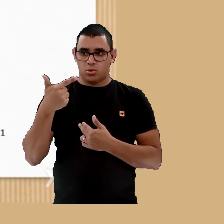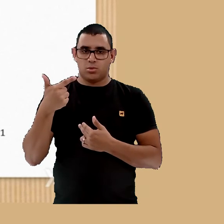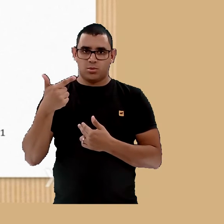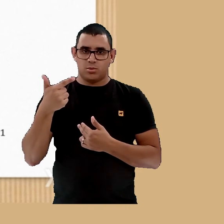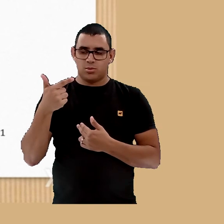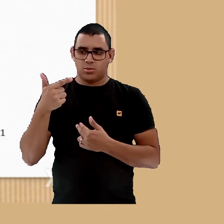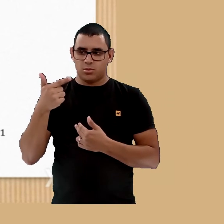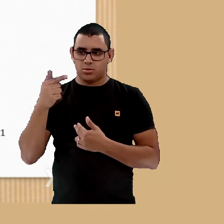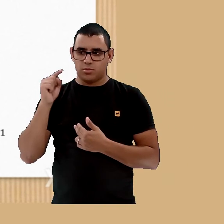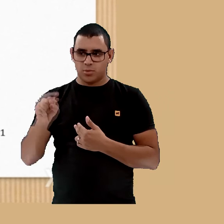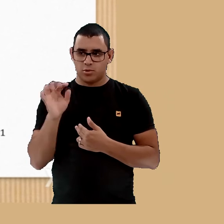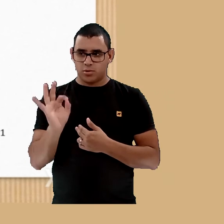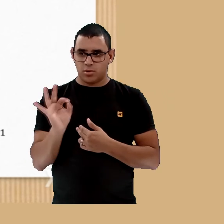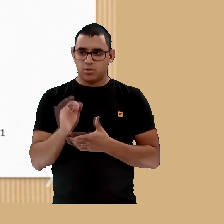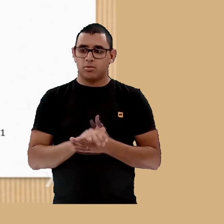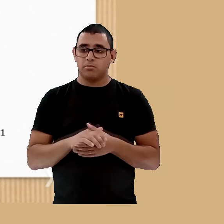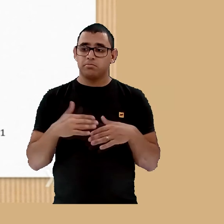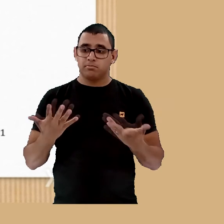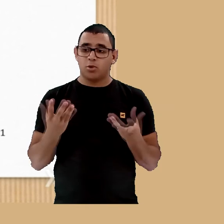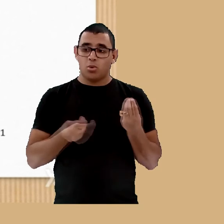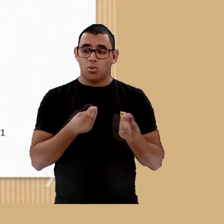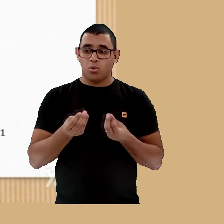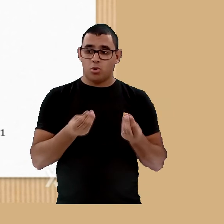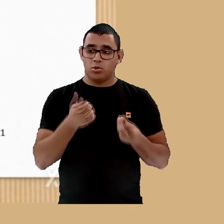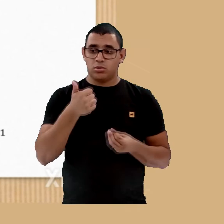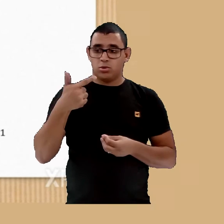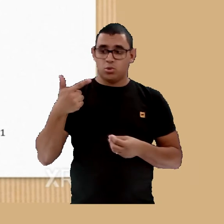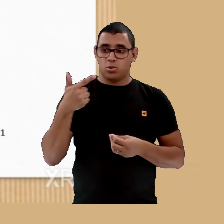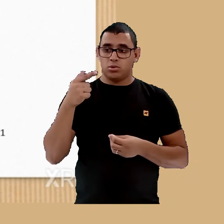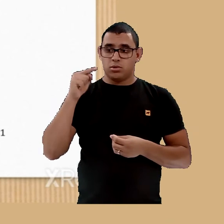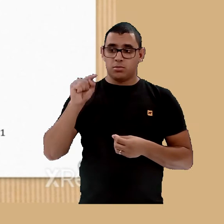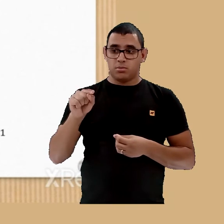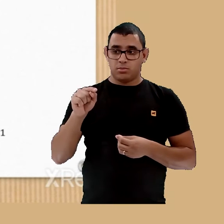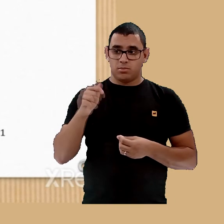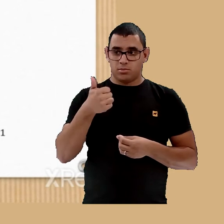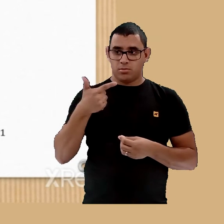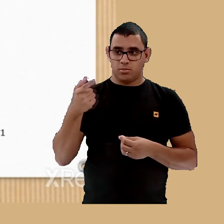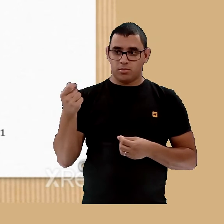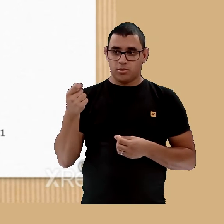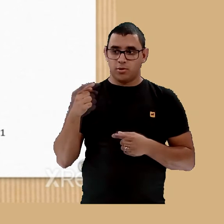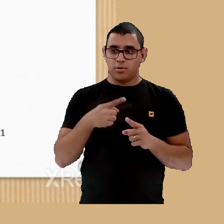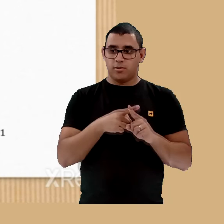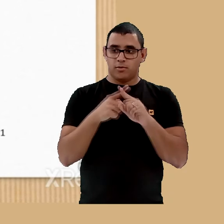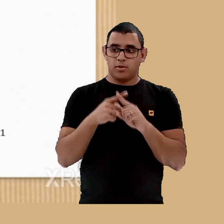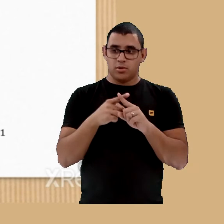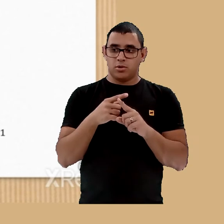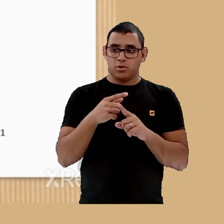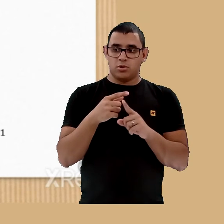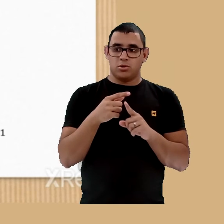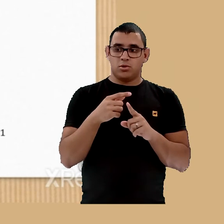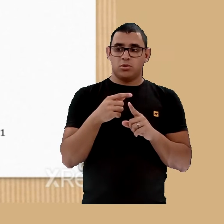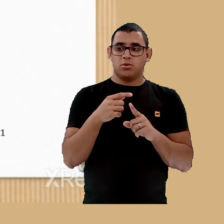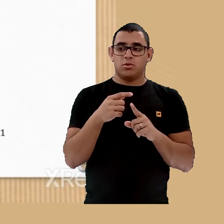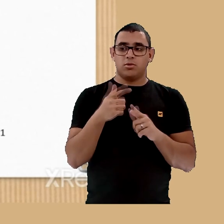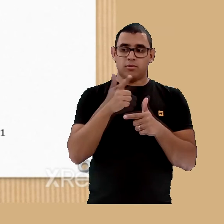multiplicando 100 e multiplicando 120. Então, quer dizer que 12.000 vai passar dividindo 2. 2 dividido